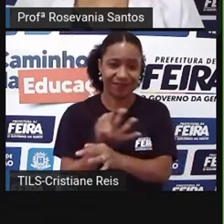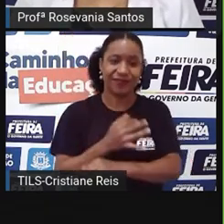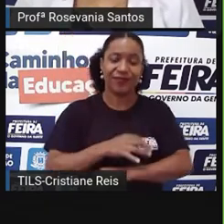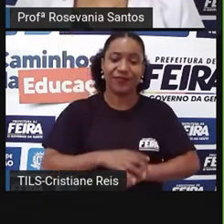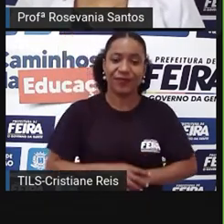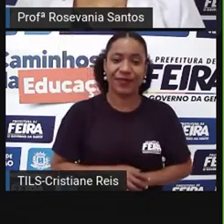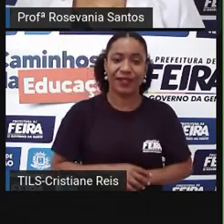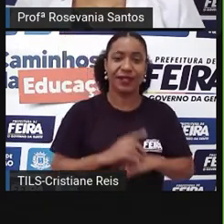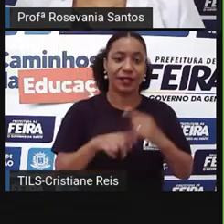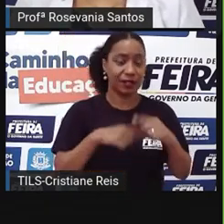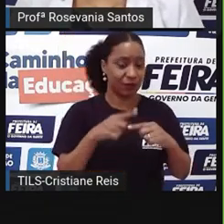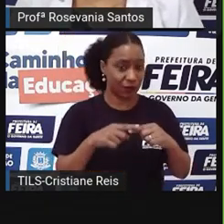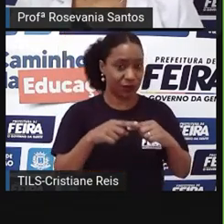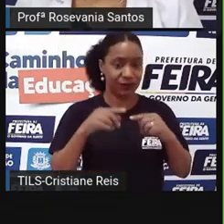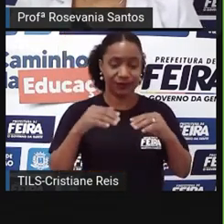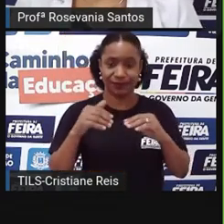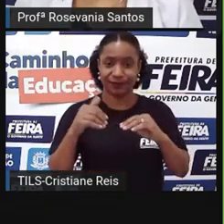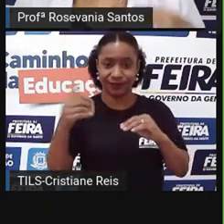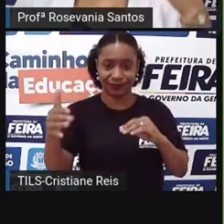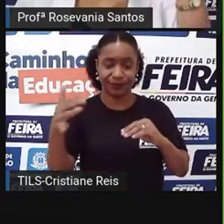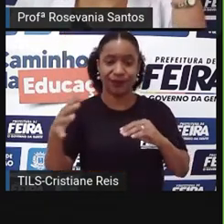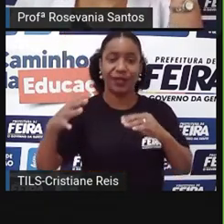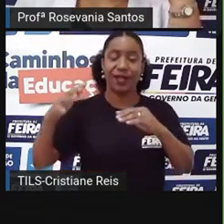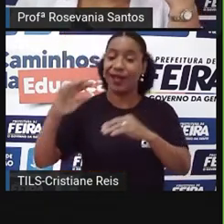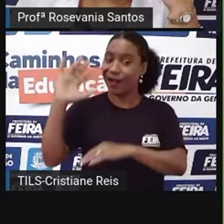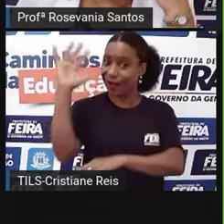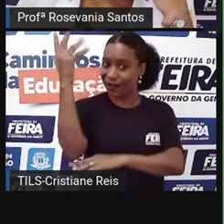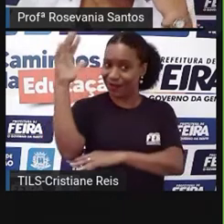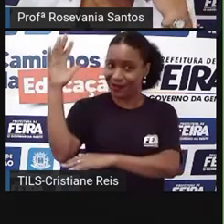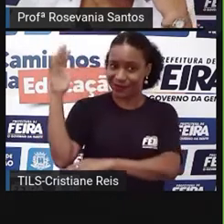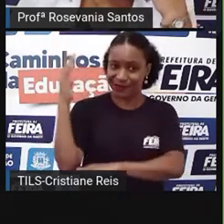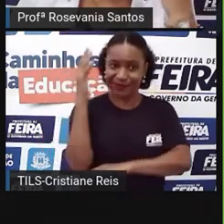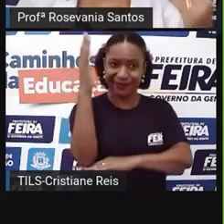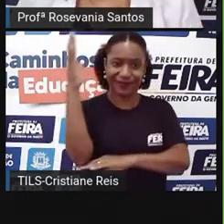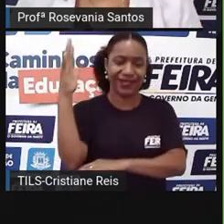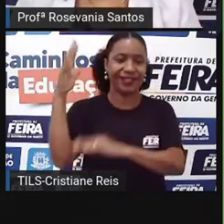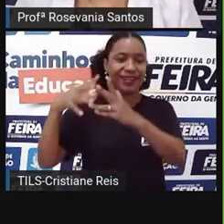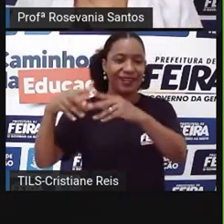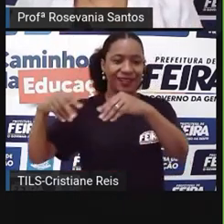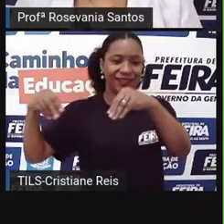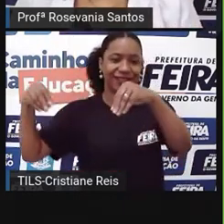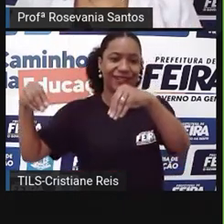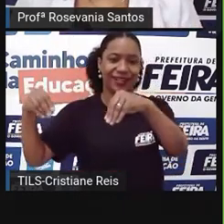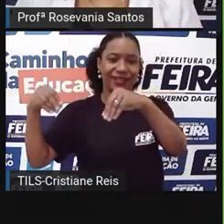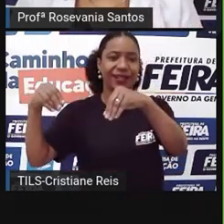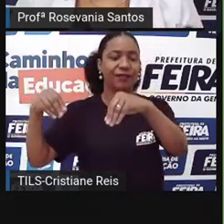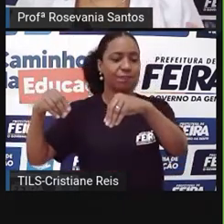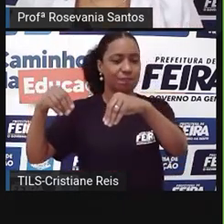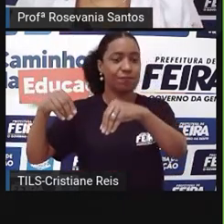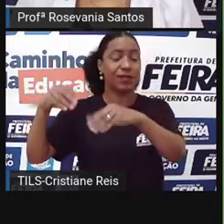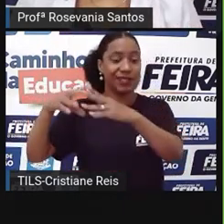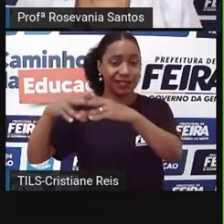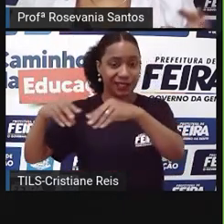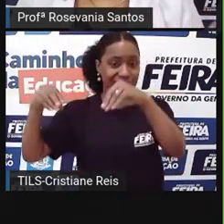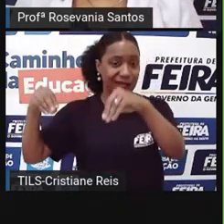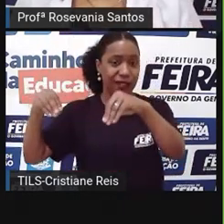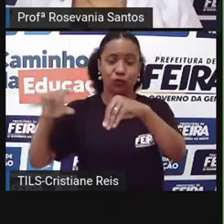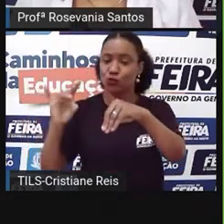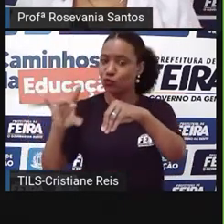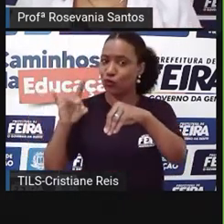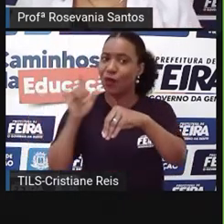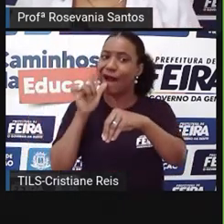eu tenho a mata de terra firme. Olha como o nome também já é sugestivo, né, firme. Eu não vou ter